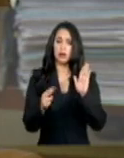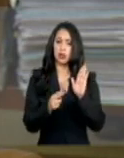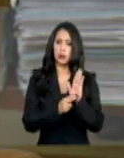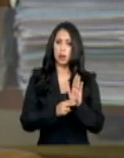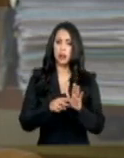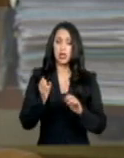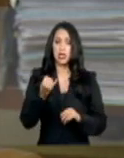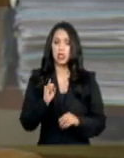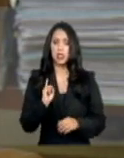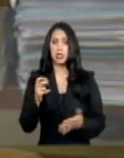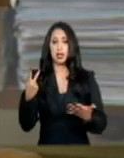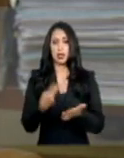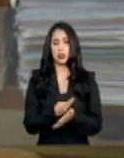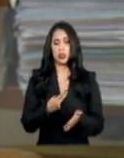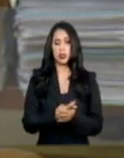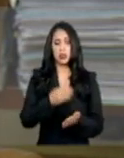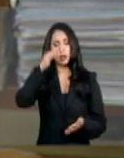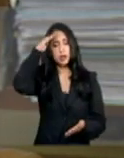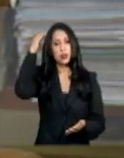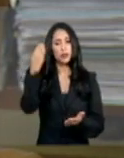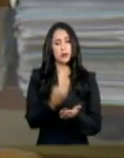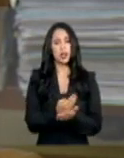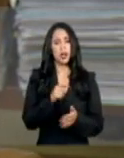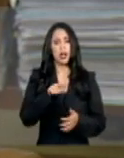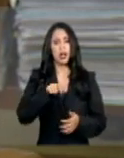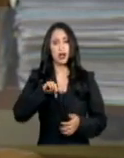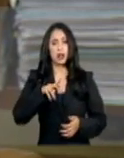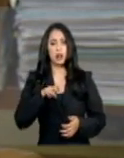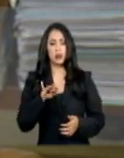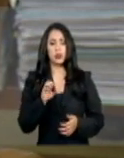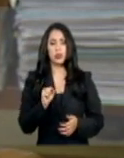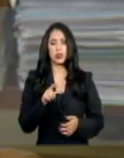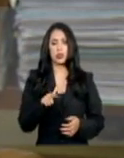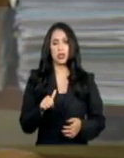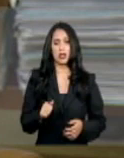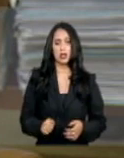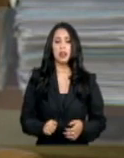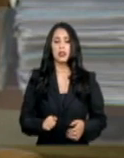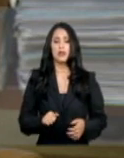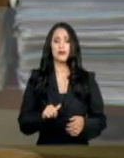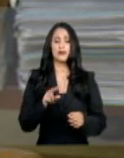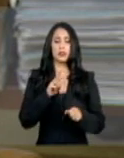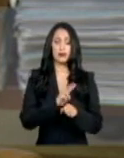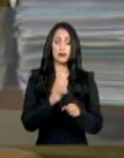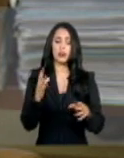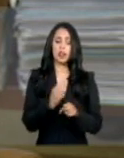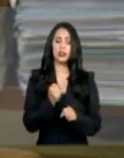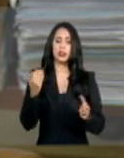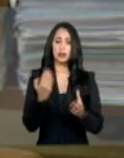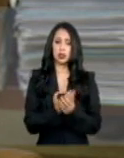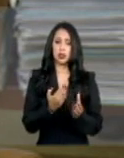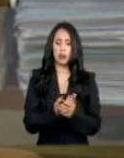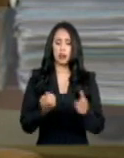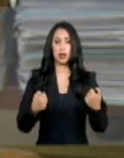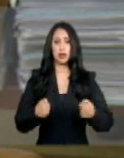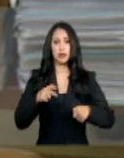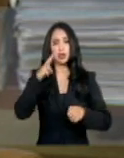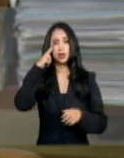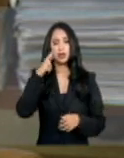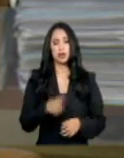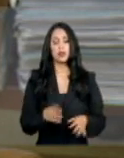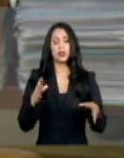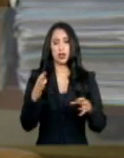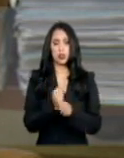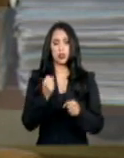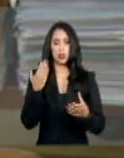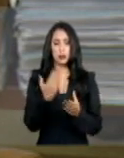pretendem submeter a cláusula tutelar da reserva de jurisdição é preciso salientar que a jurisprudência do supremo